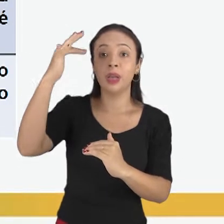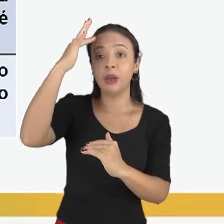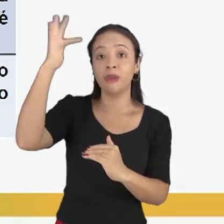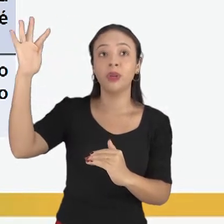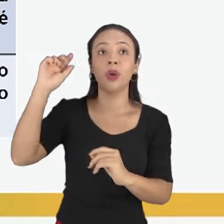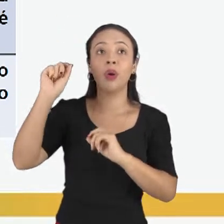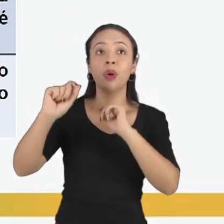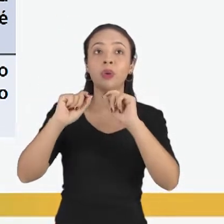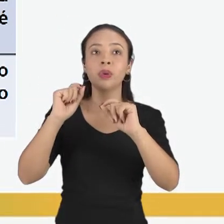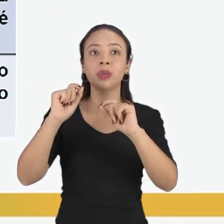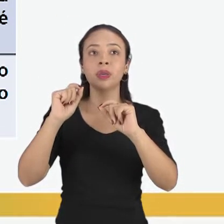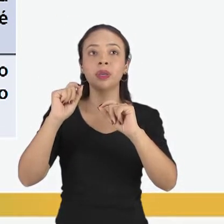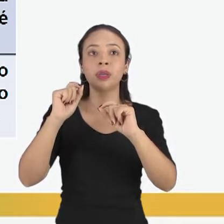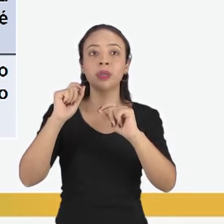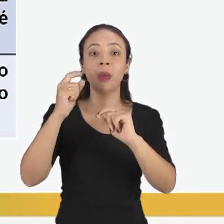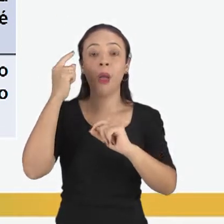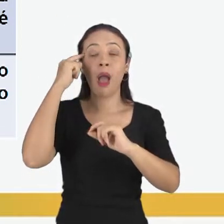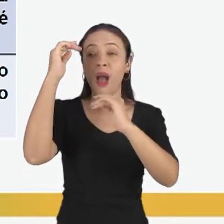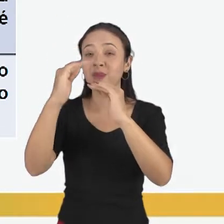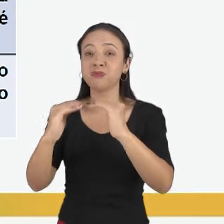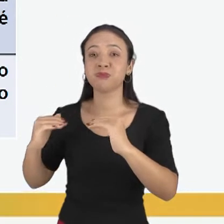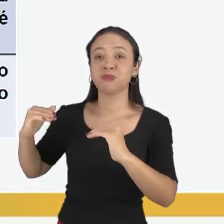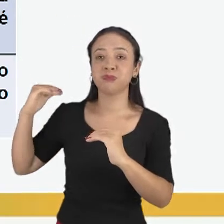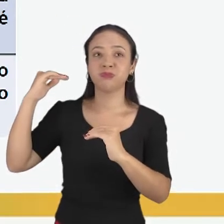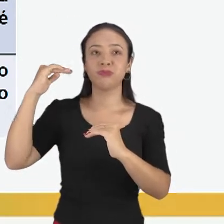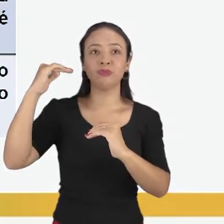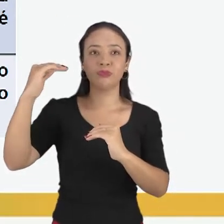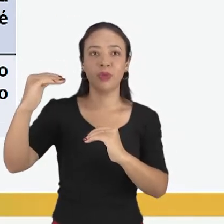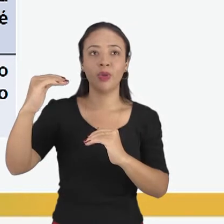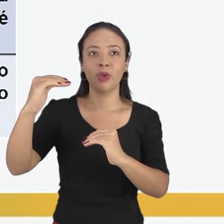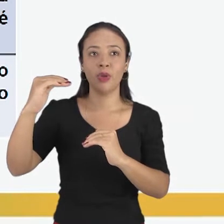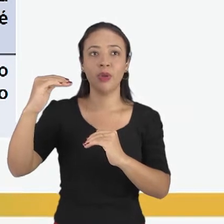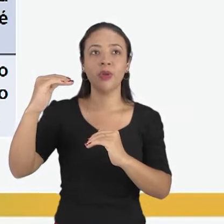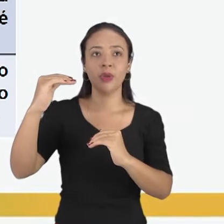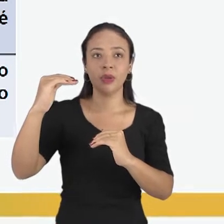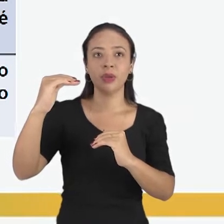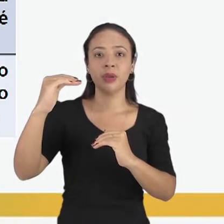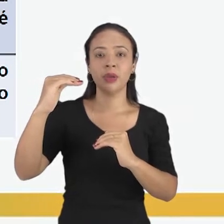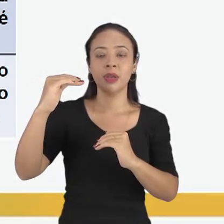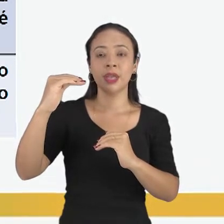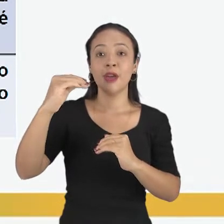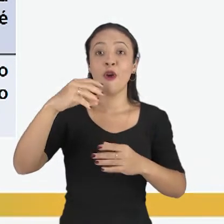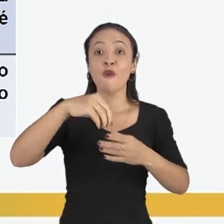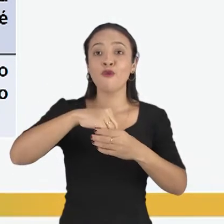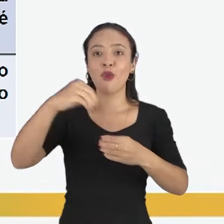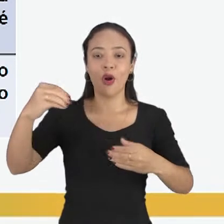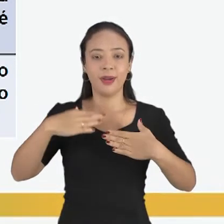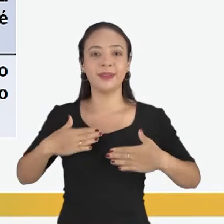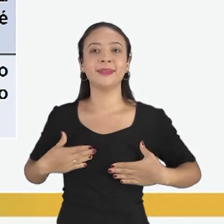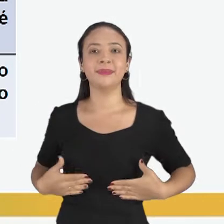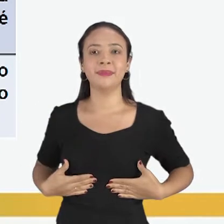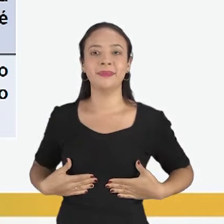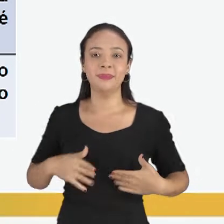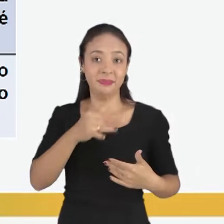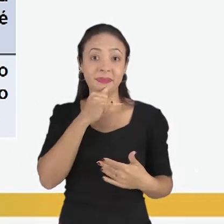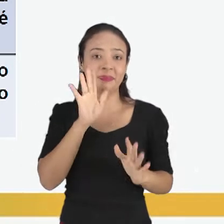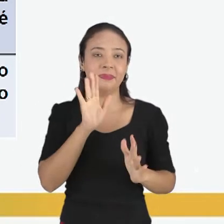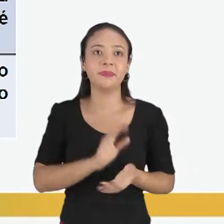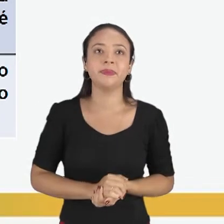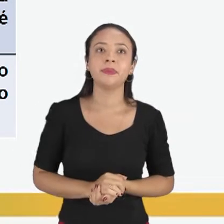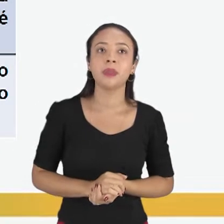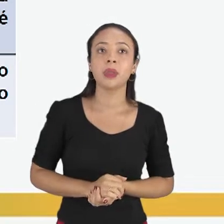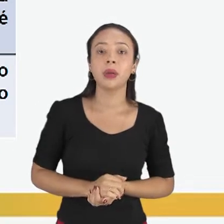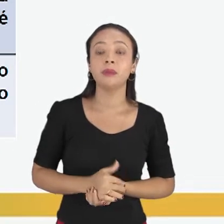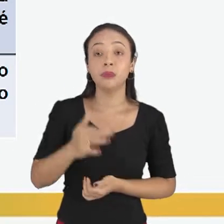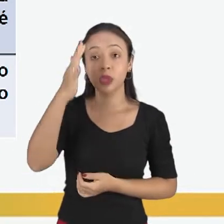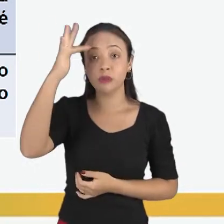Ascender ou ir além no sentido da experiência de um objeto para fora de si mesmo. Na filosofia, o belo é